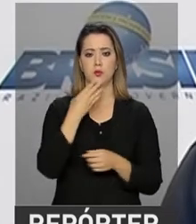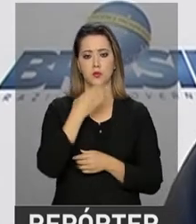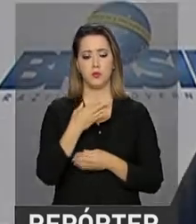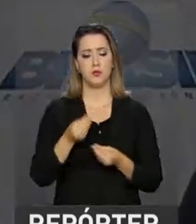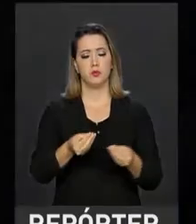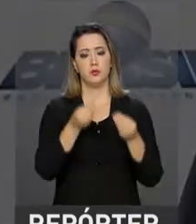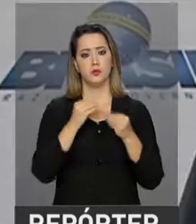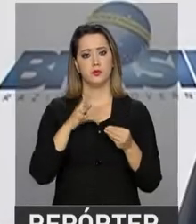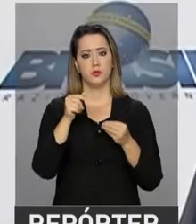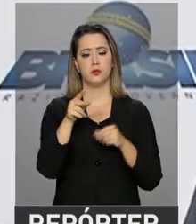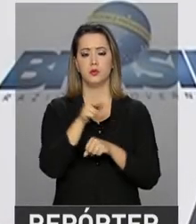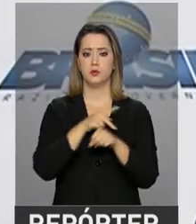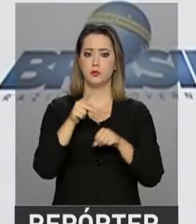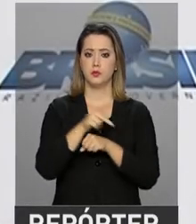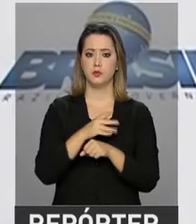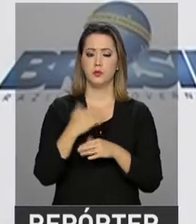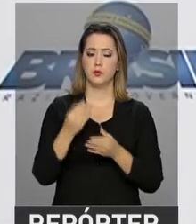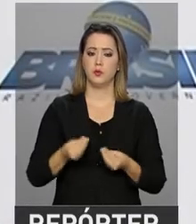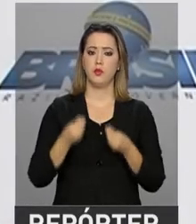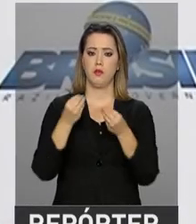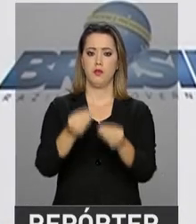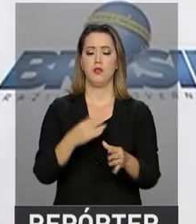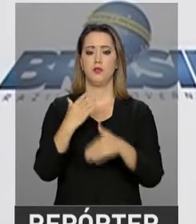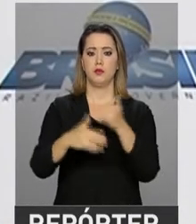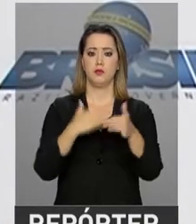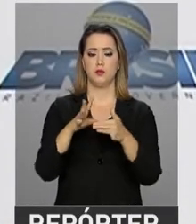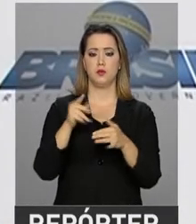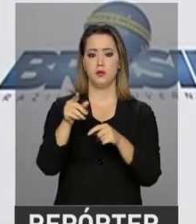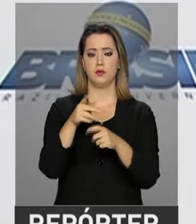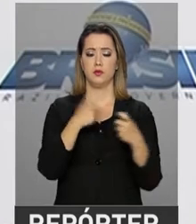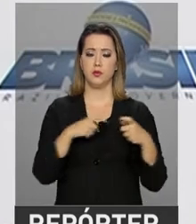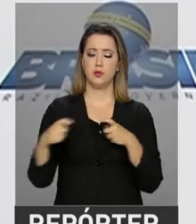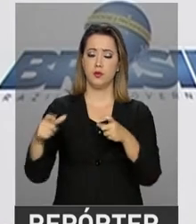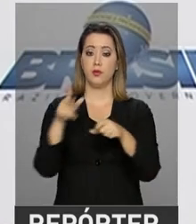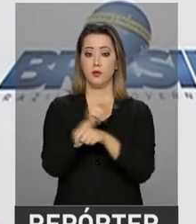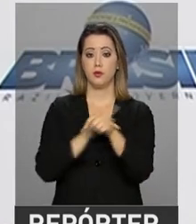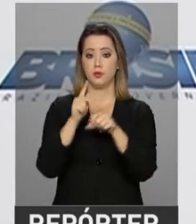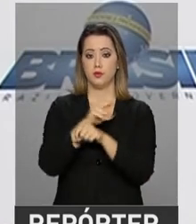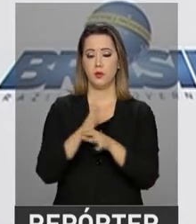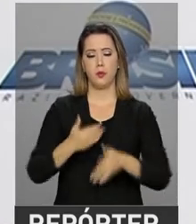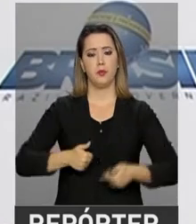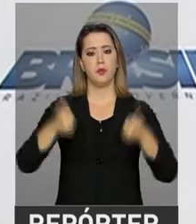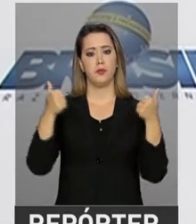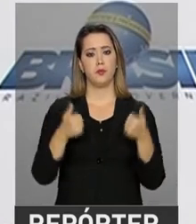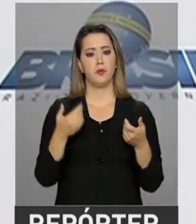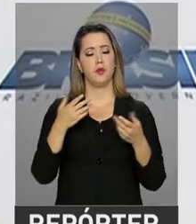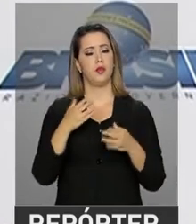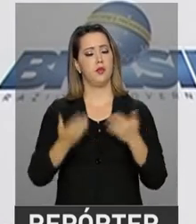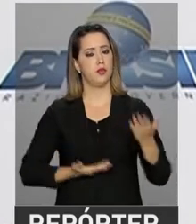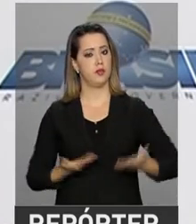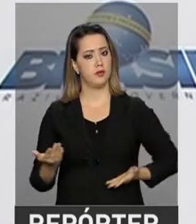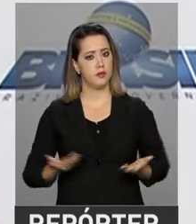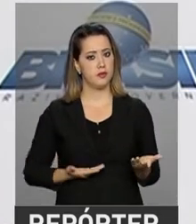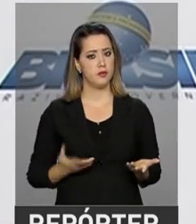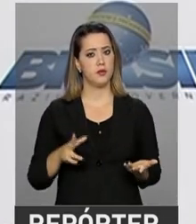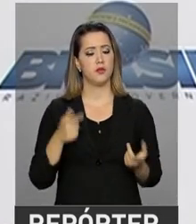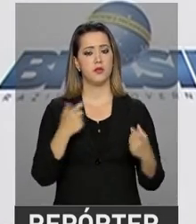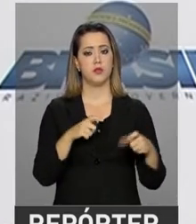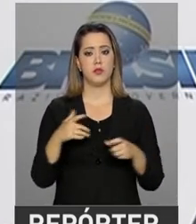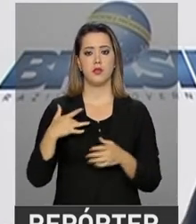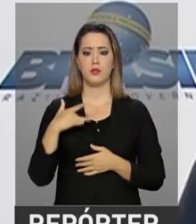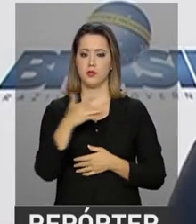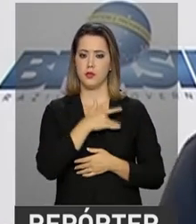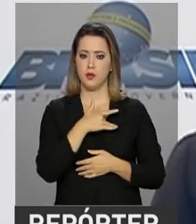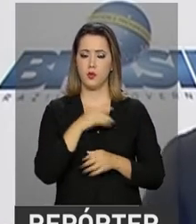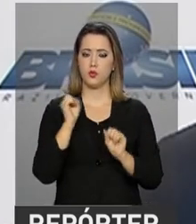vai trazer para todo o país. Vai levar desenvolvimento em todos os cantos do país, vai levar a melhoria da qualidade de serviços, seja na saúde,